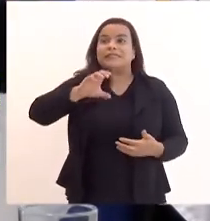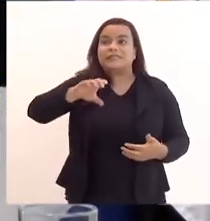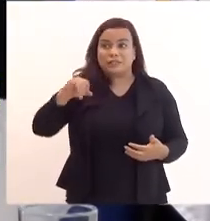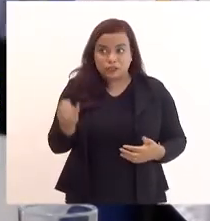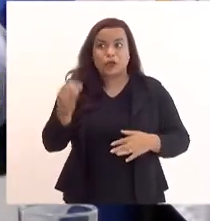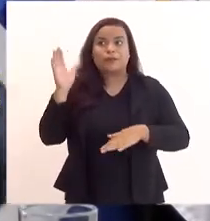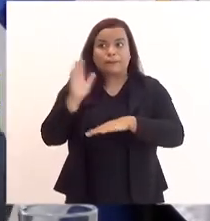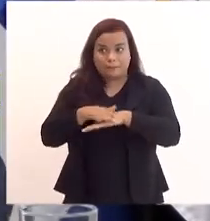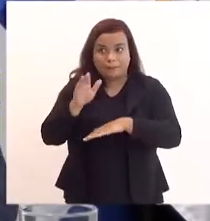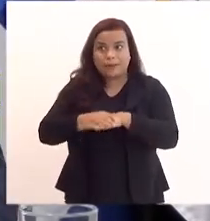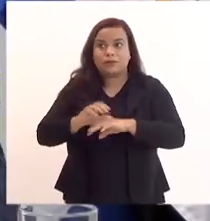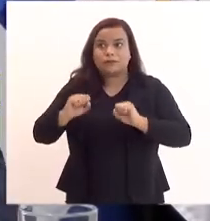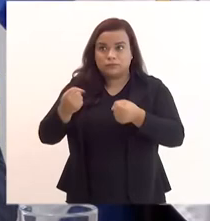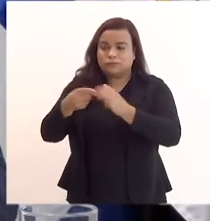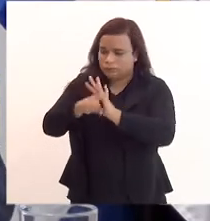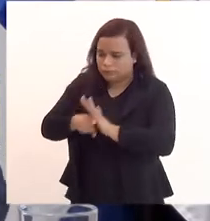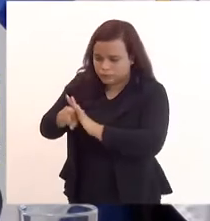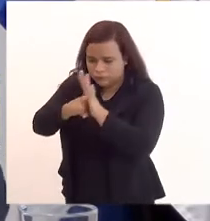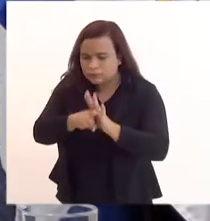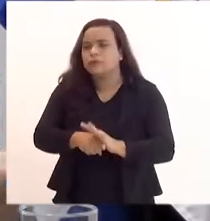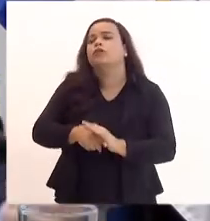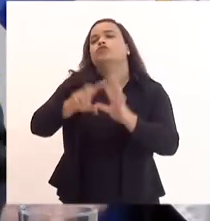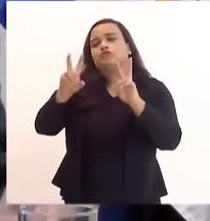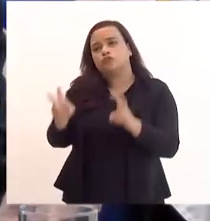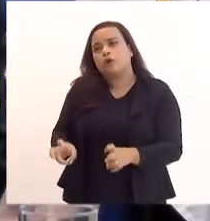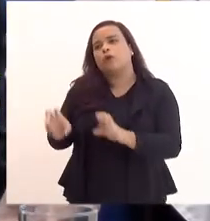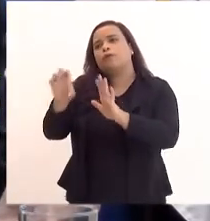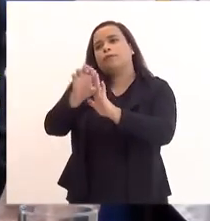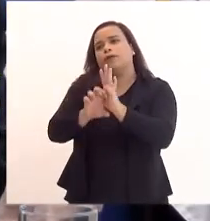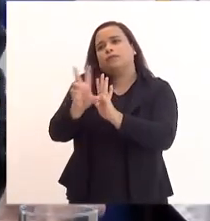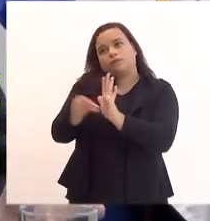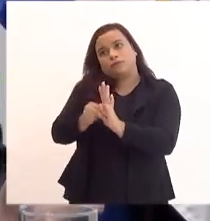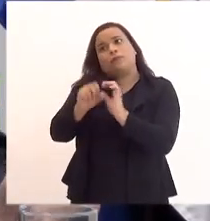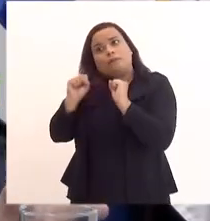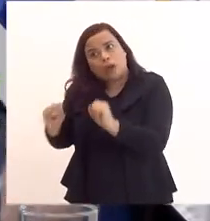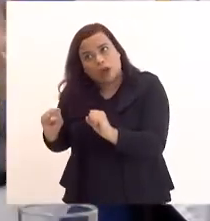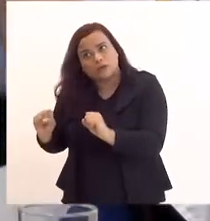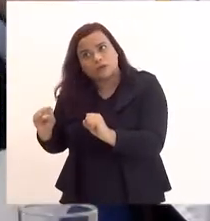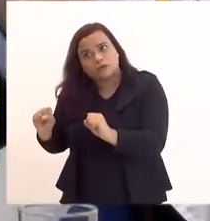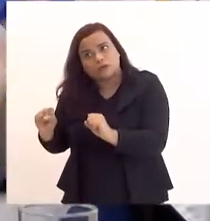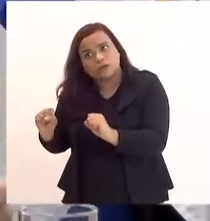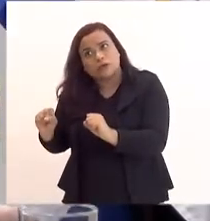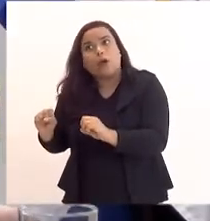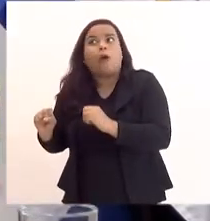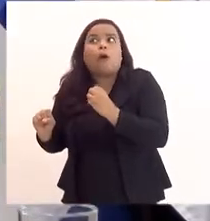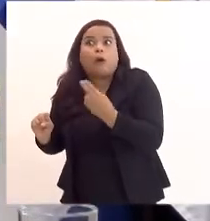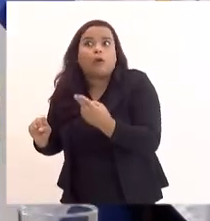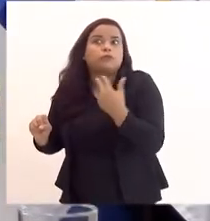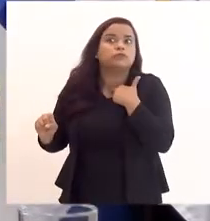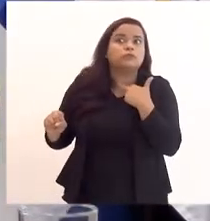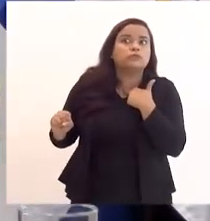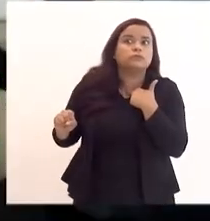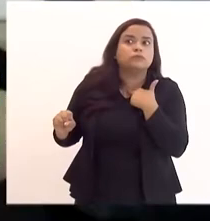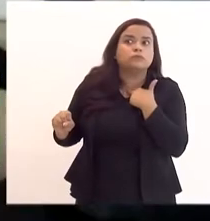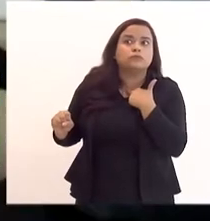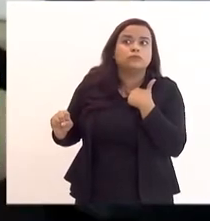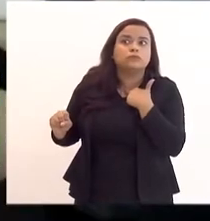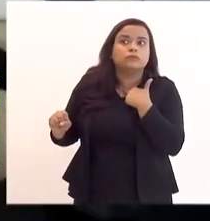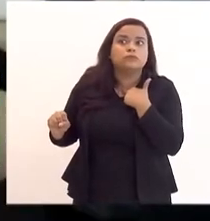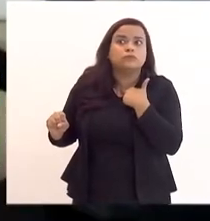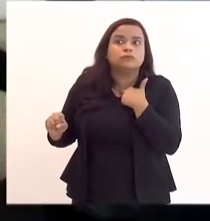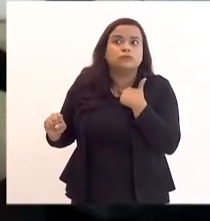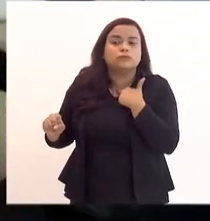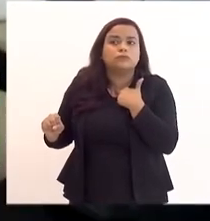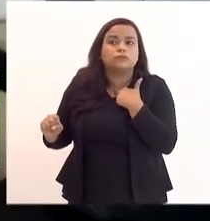se debruçar sobre a emenda produzida ou não? Ou sobre situações divergentes? Não, acho que a CCJ,